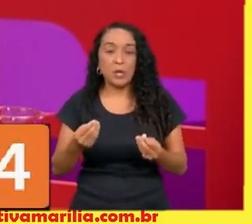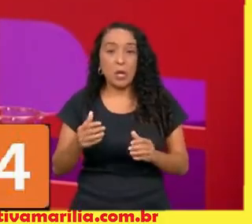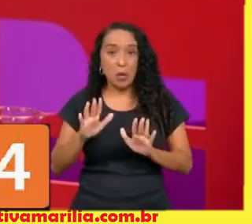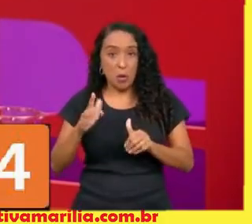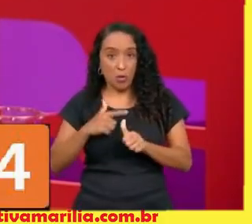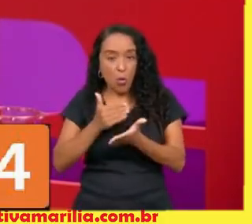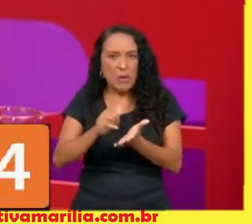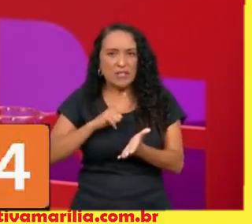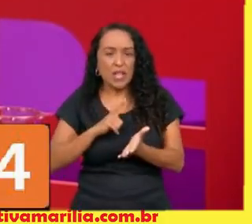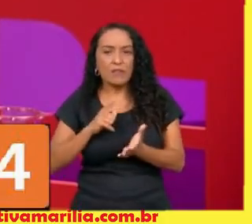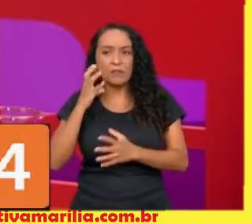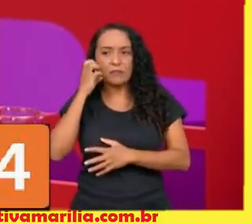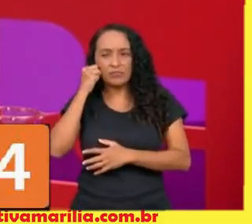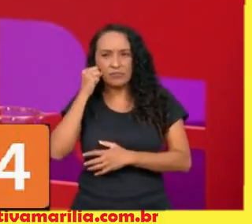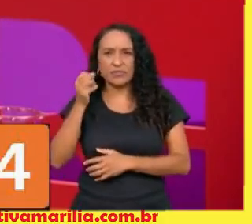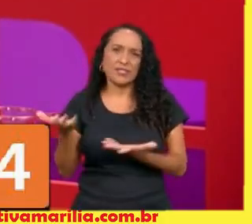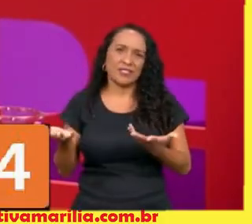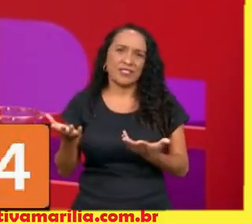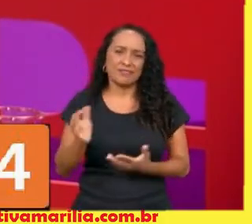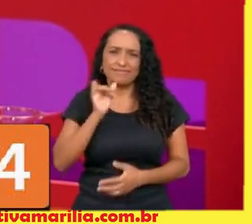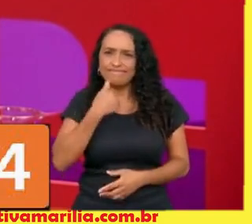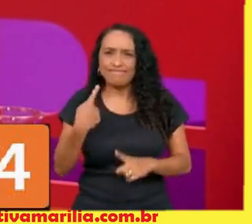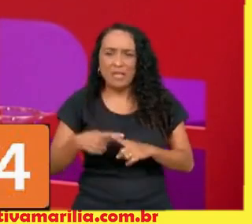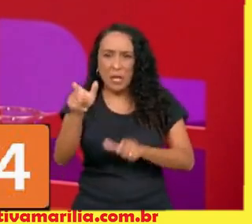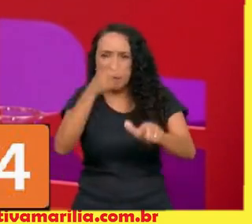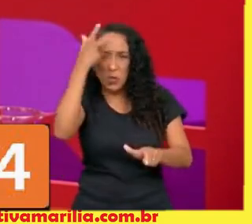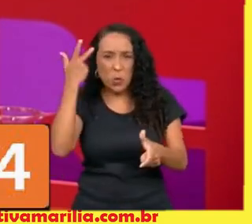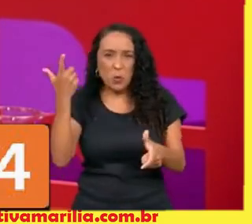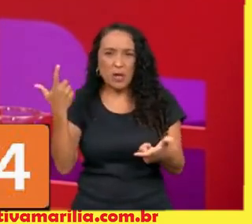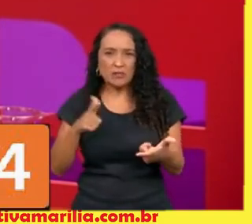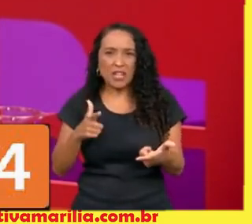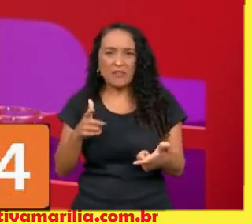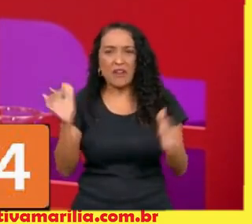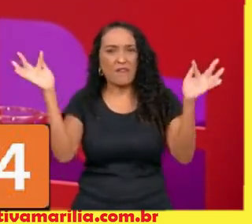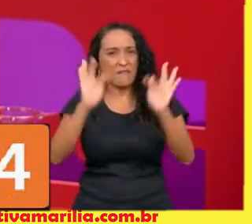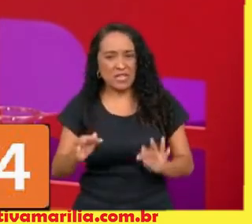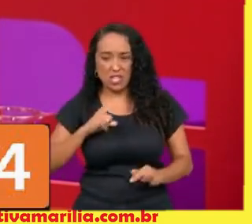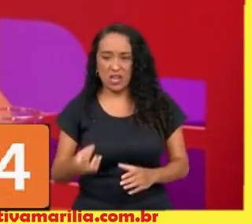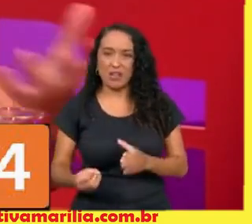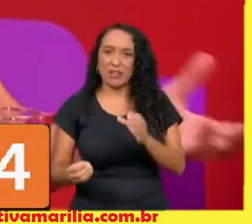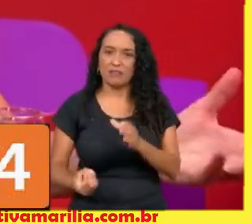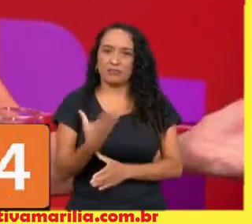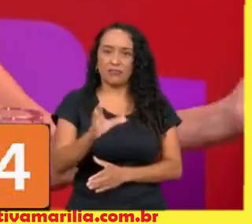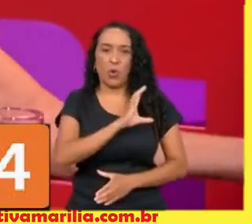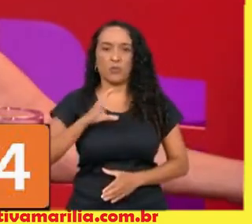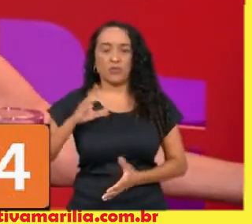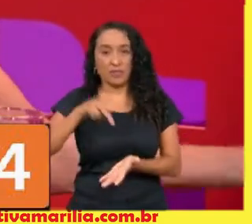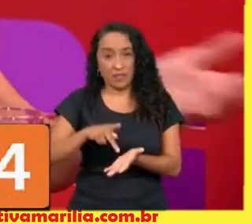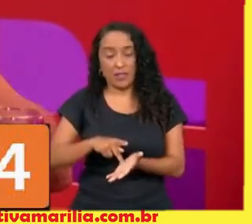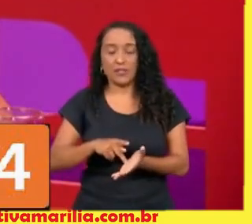de começo, teve um legado frustrante, porque as pessoas não estavam contentes que tinha havido uma Comissão da Verdade. Quer dizer, tirando os que